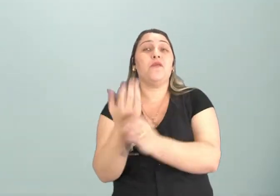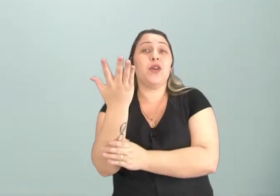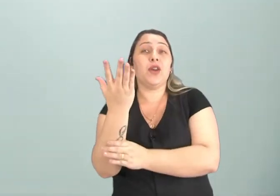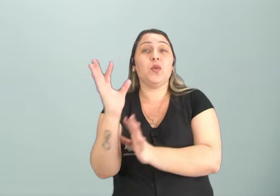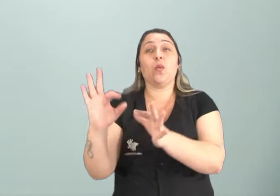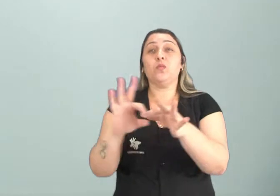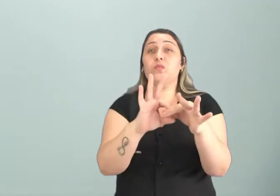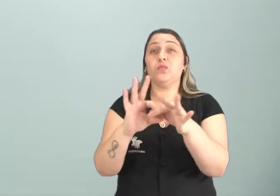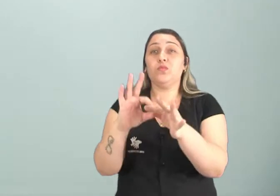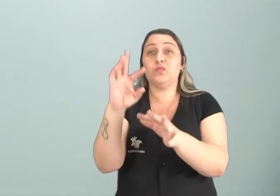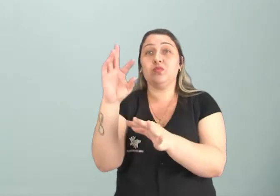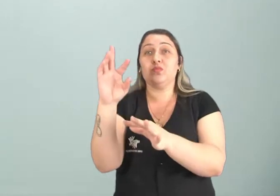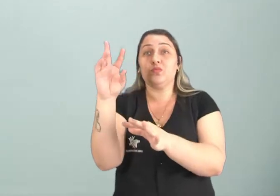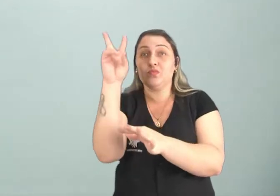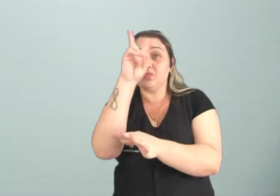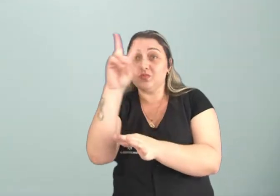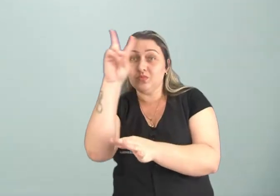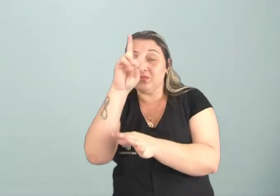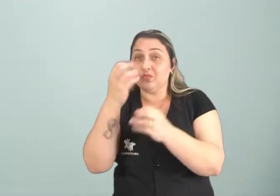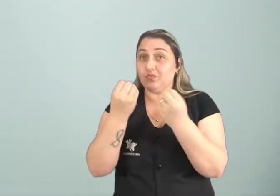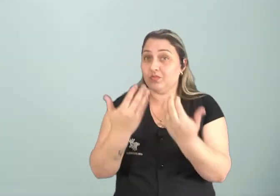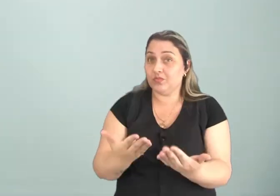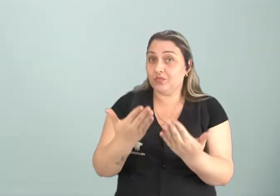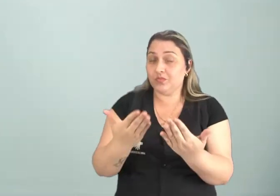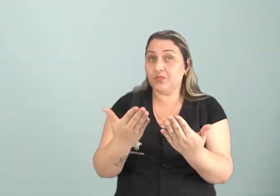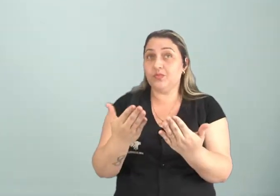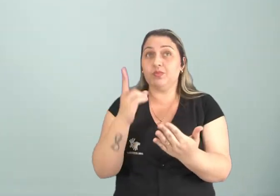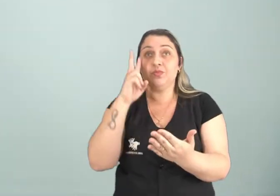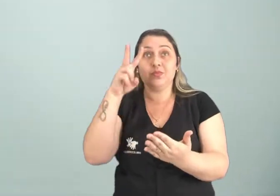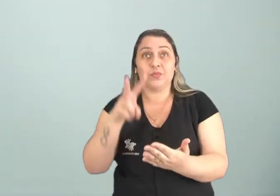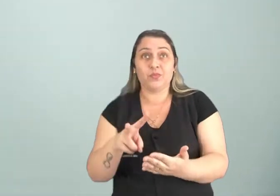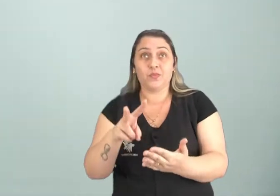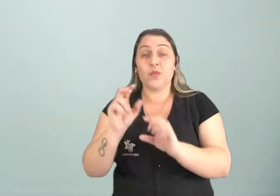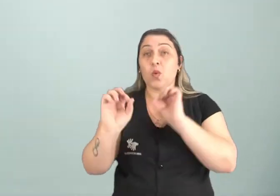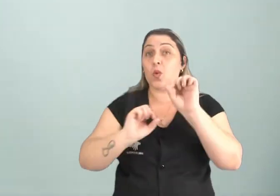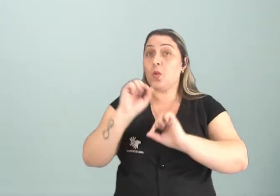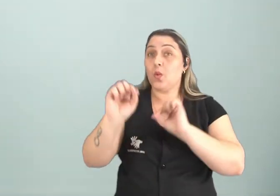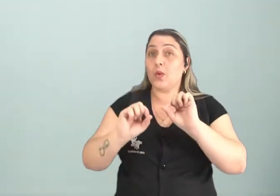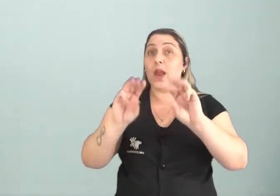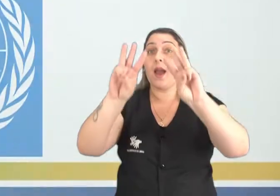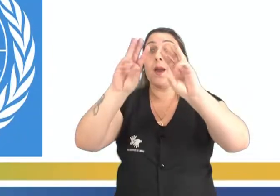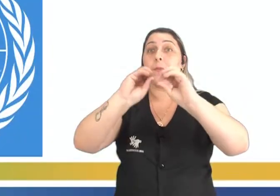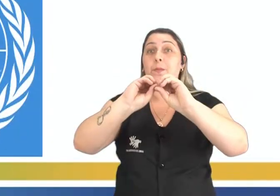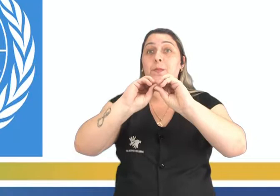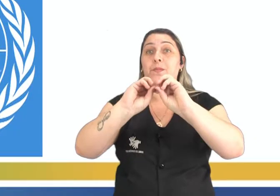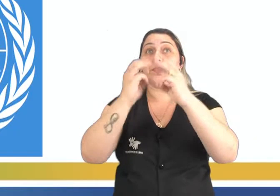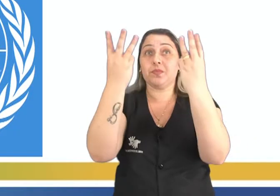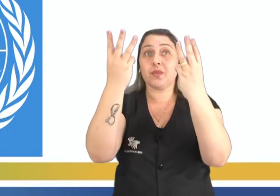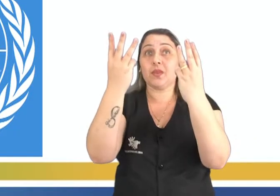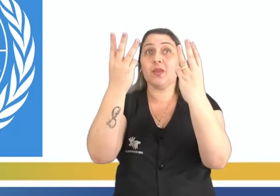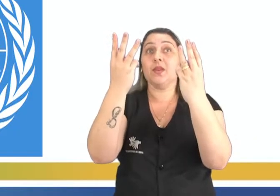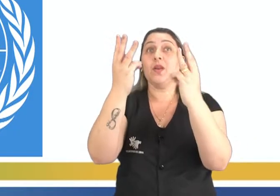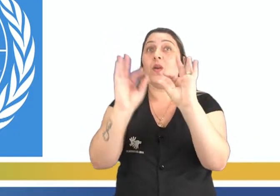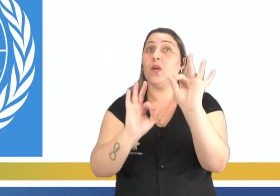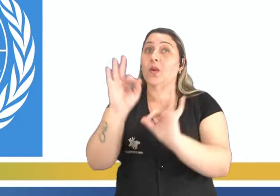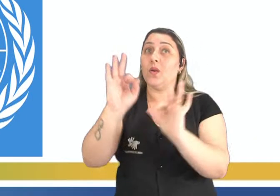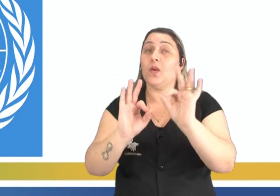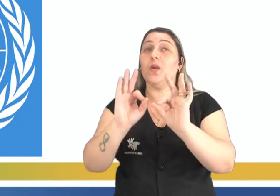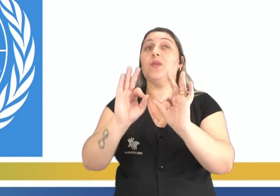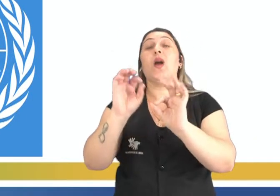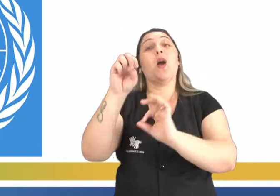qual contexto histórico ela foi criada, certo? Então vamos lá, observem aí o que é a ONU. A Organização das Nações